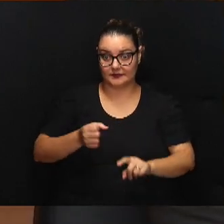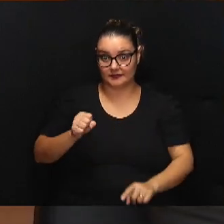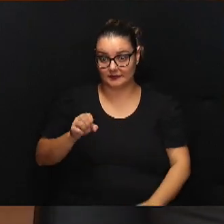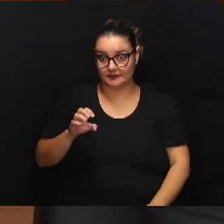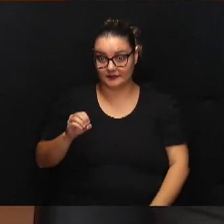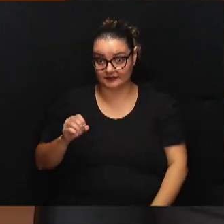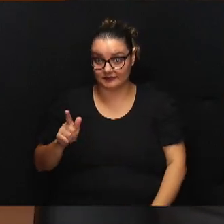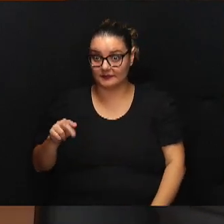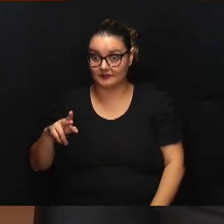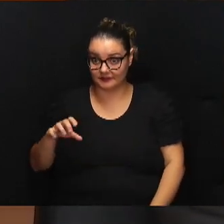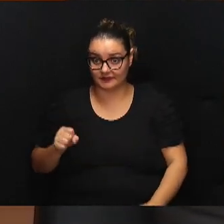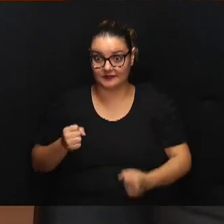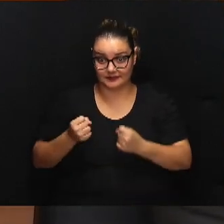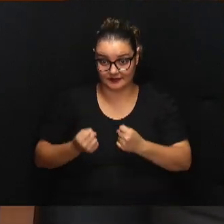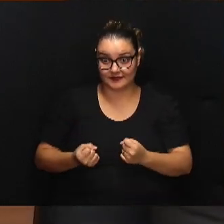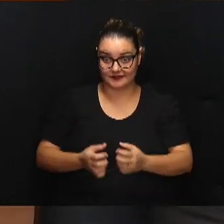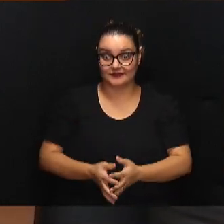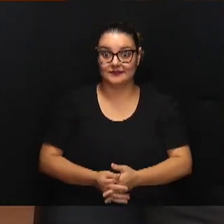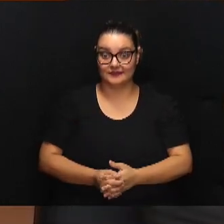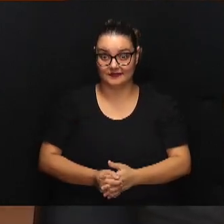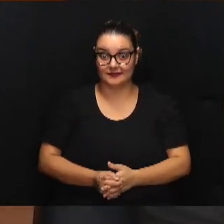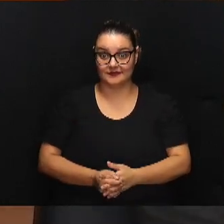gramas. Então,